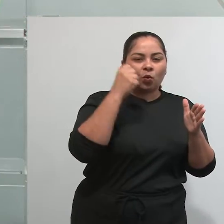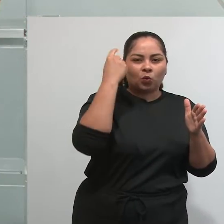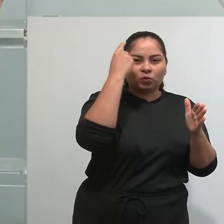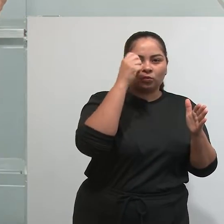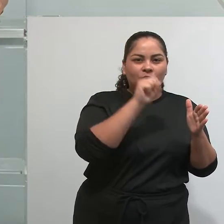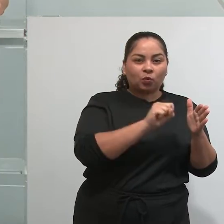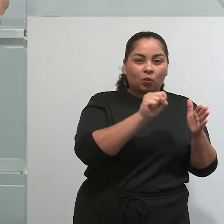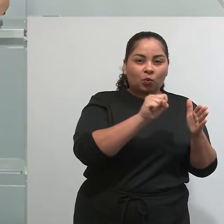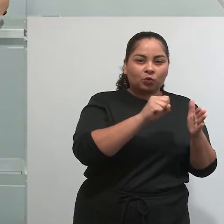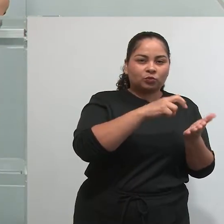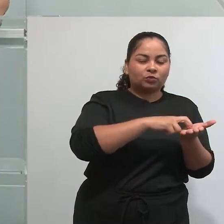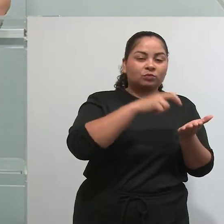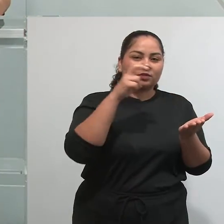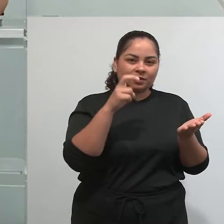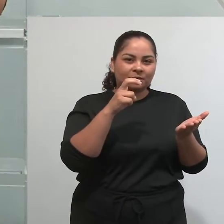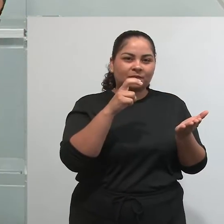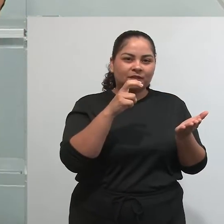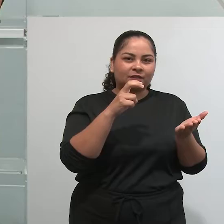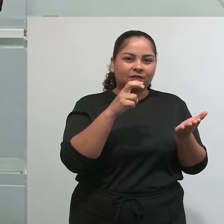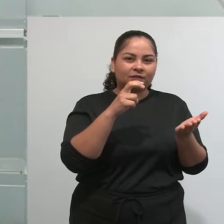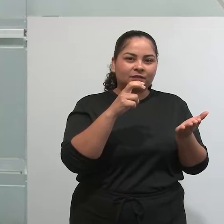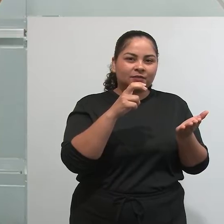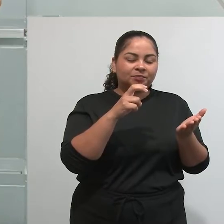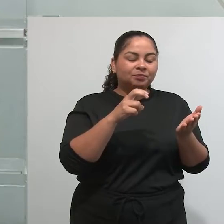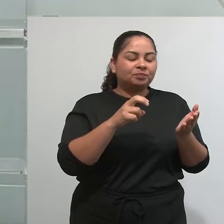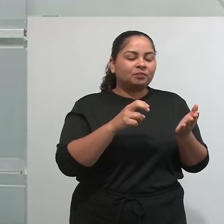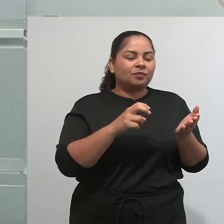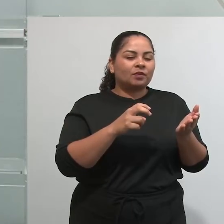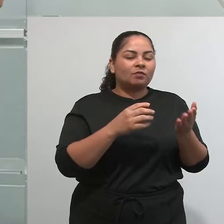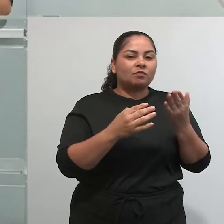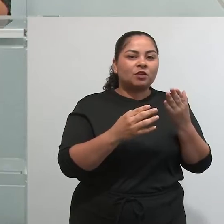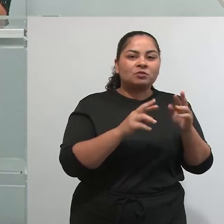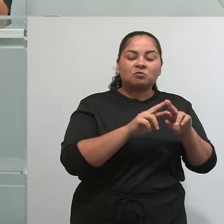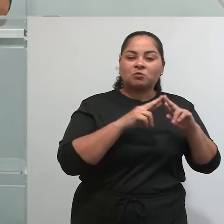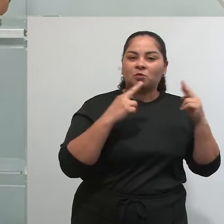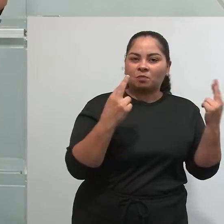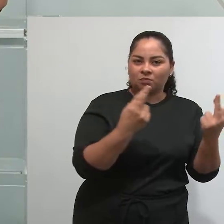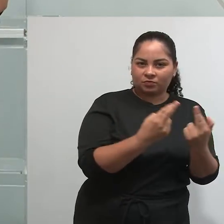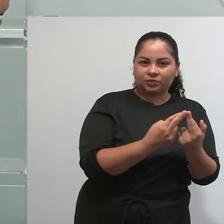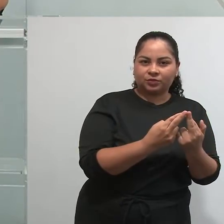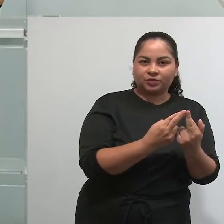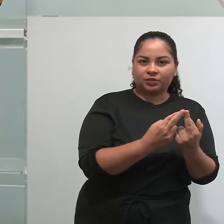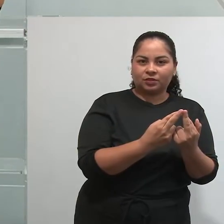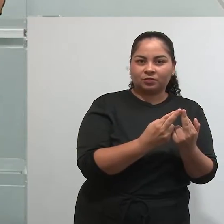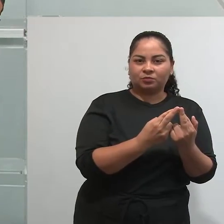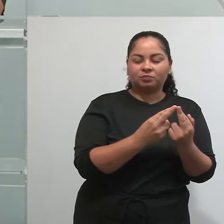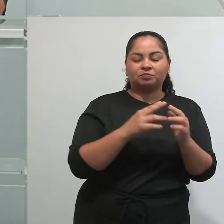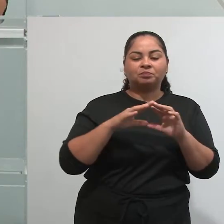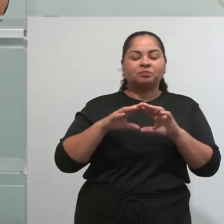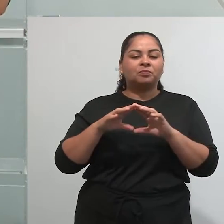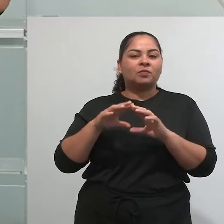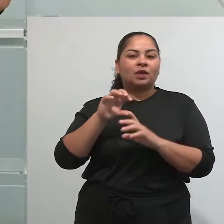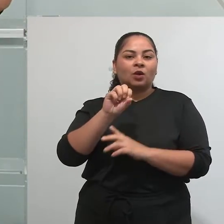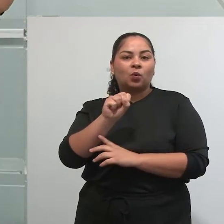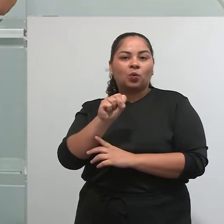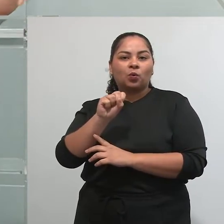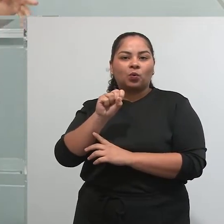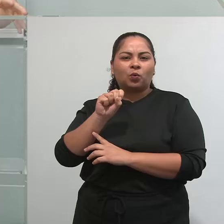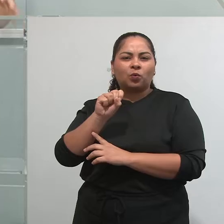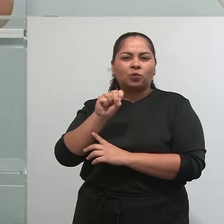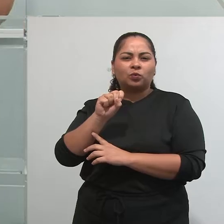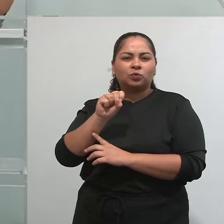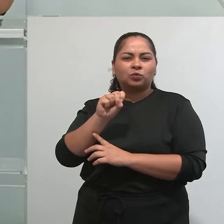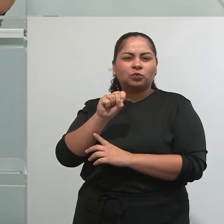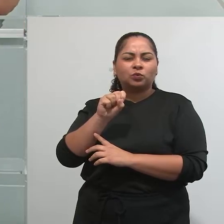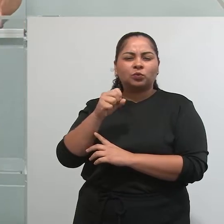apresentação, 8h15 as pessoas vão estar ali se dividindo em duplas, em trios, vão fazer grupos.